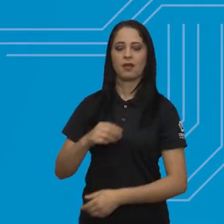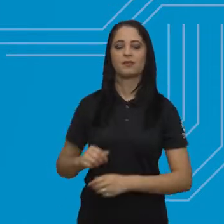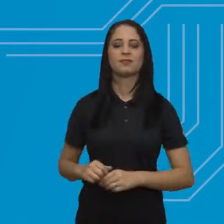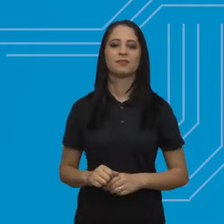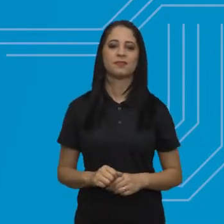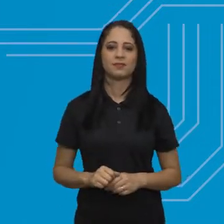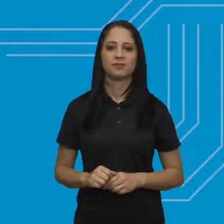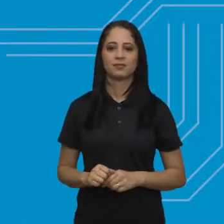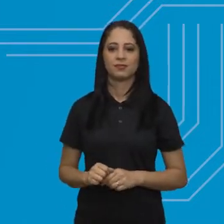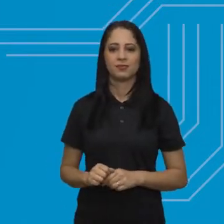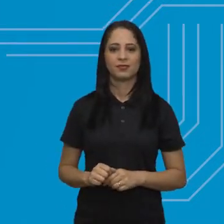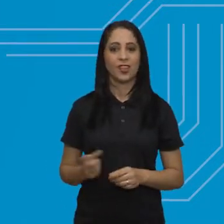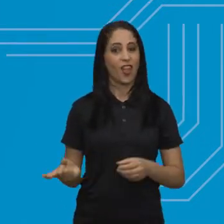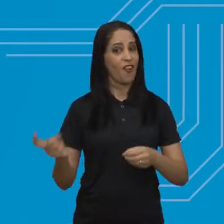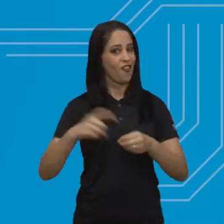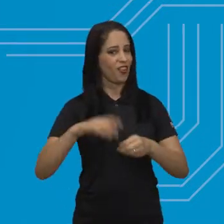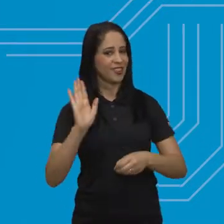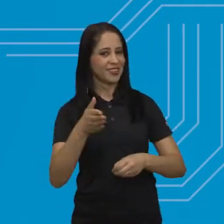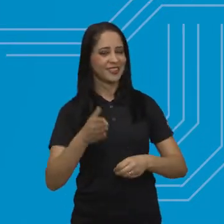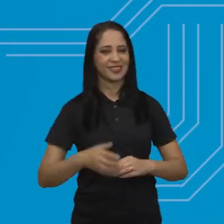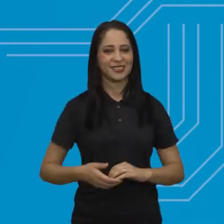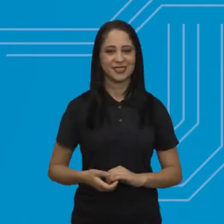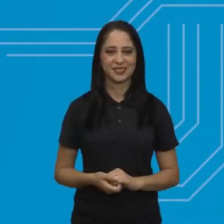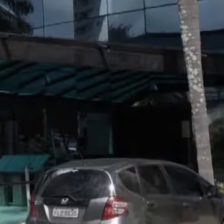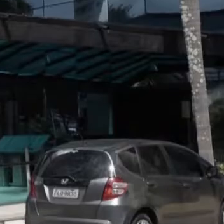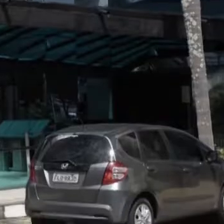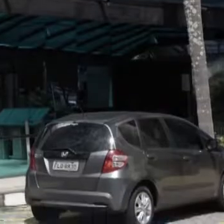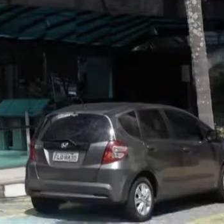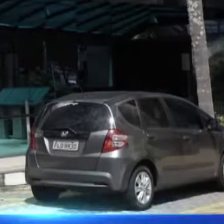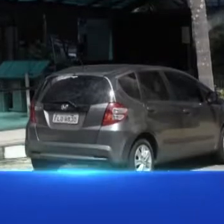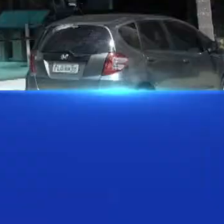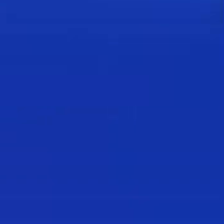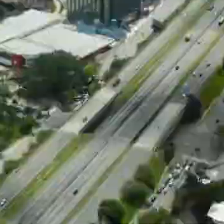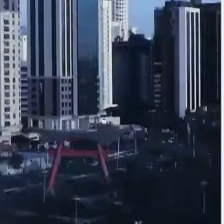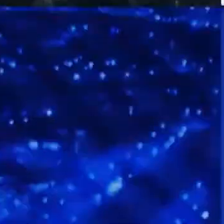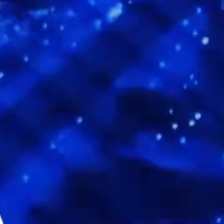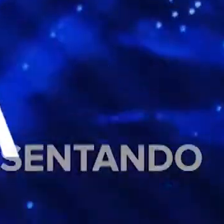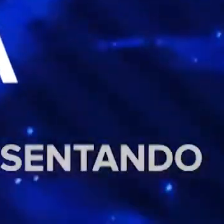com o Título de Cidadão joseense a gente volta já